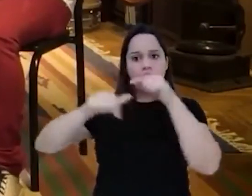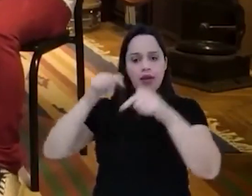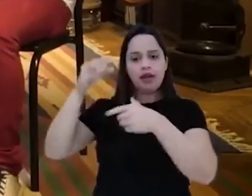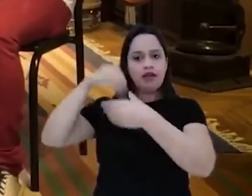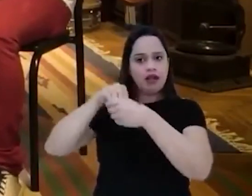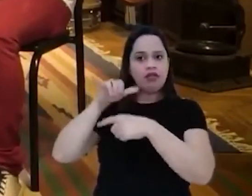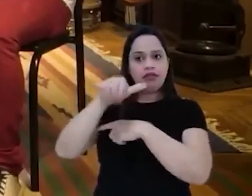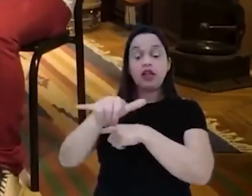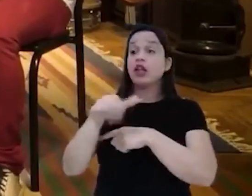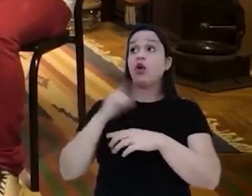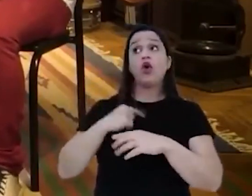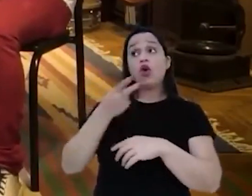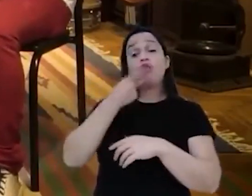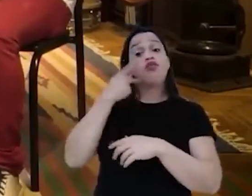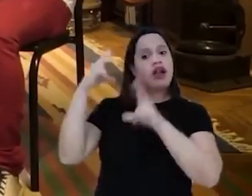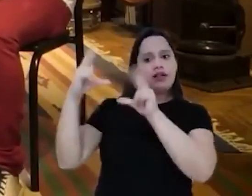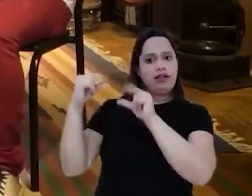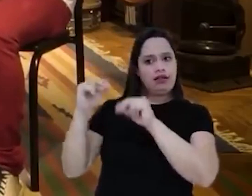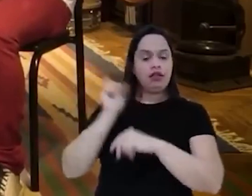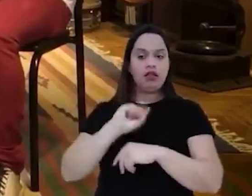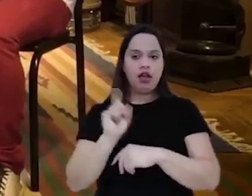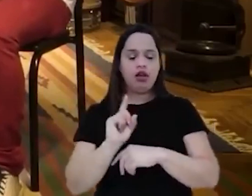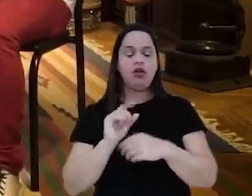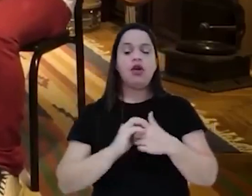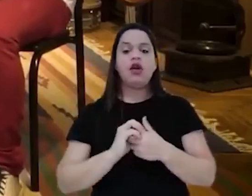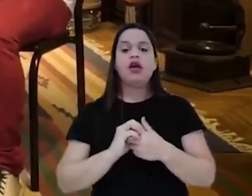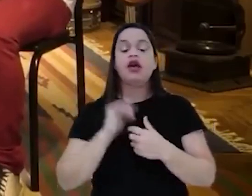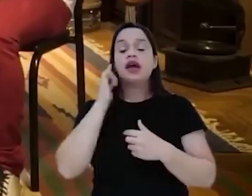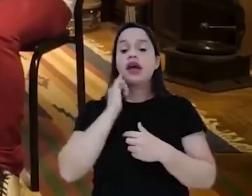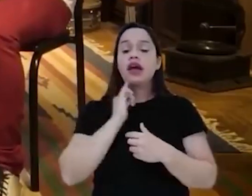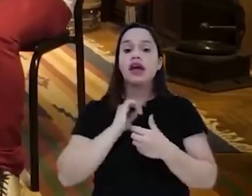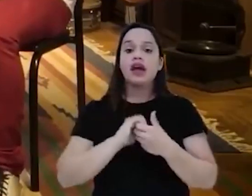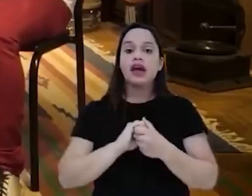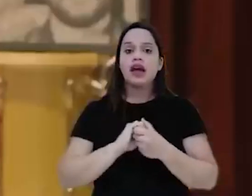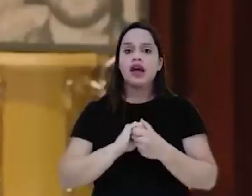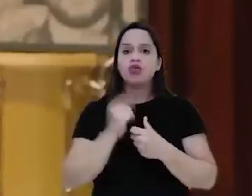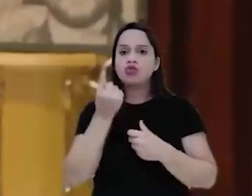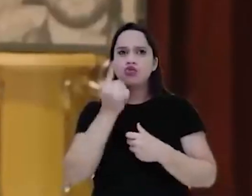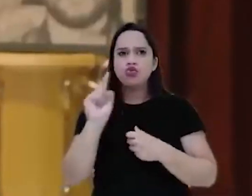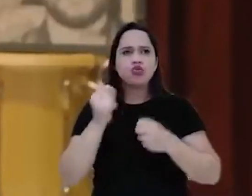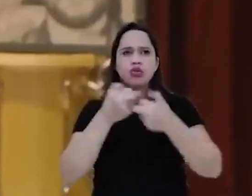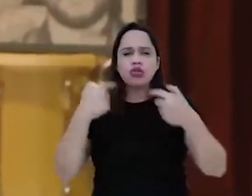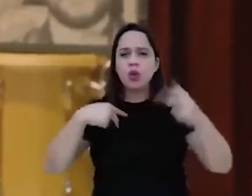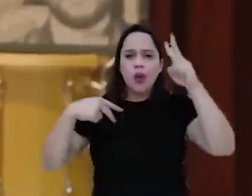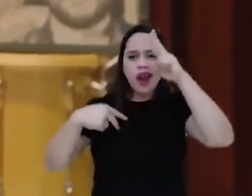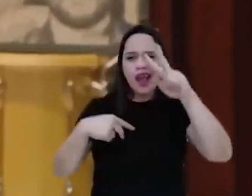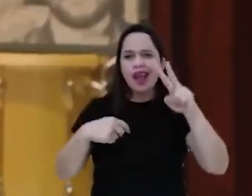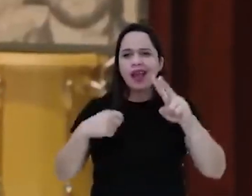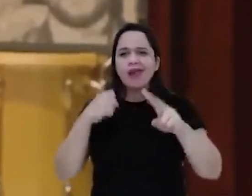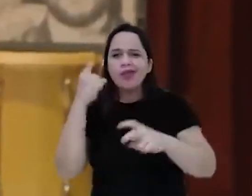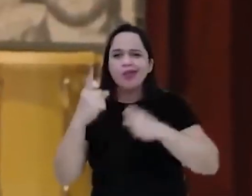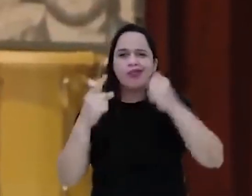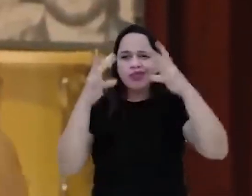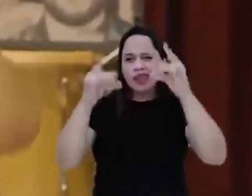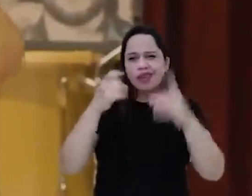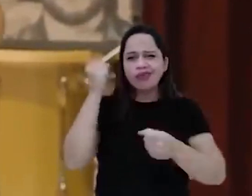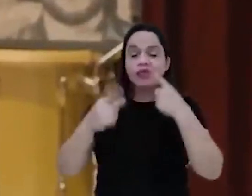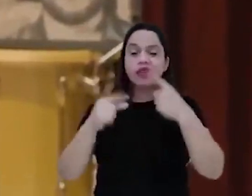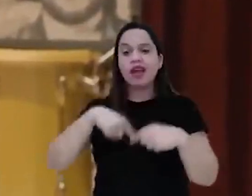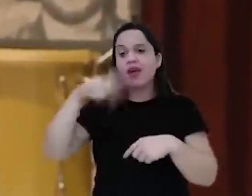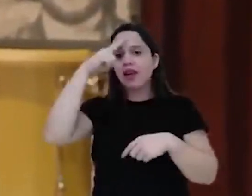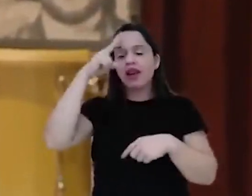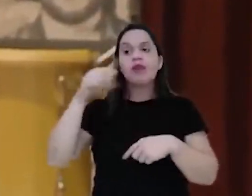foi aeromoça se não falar não falar na verdade os últimos flashes digamos assim de dentro do avião